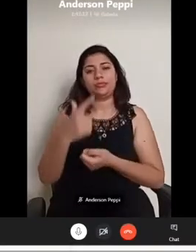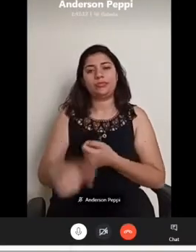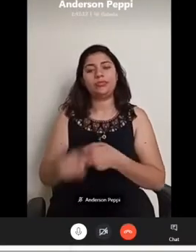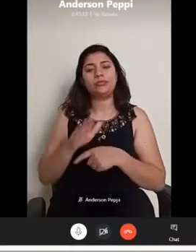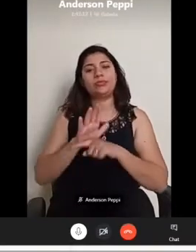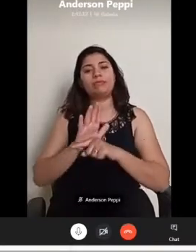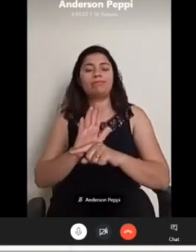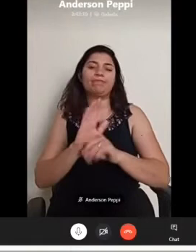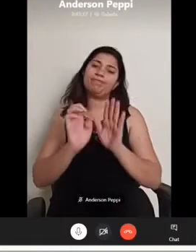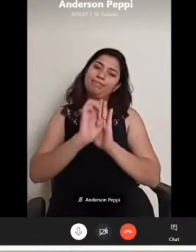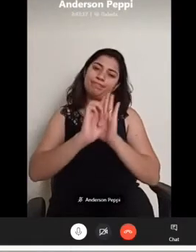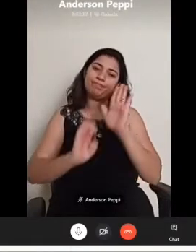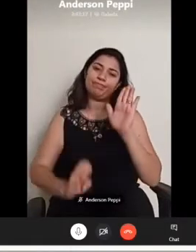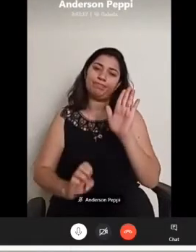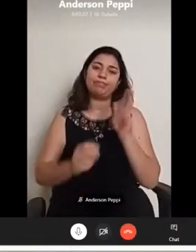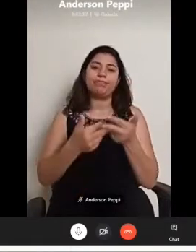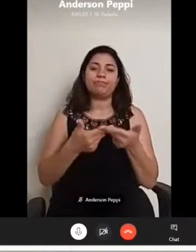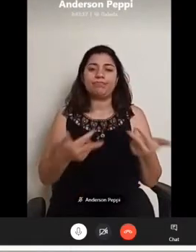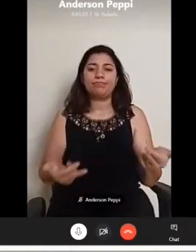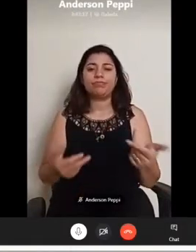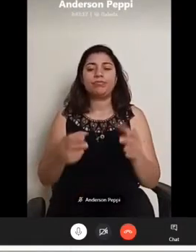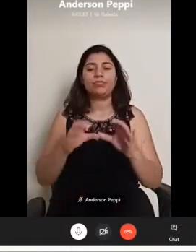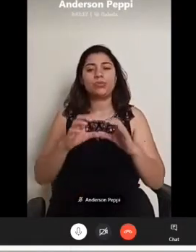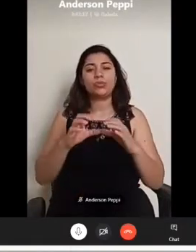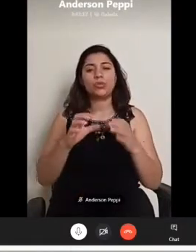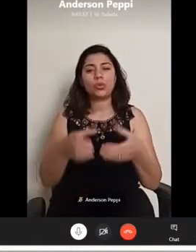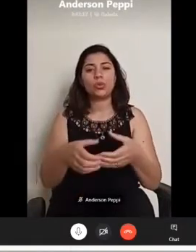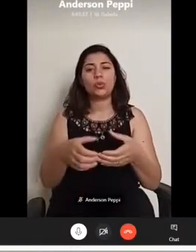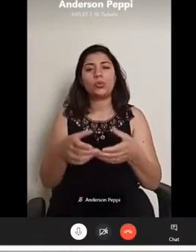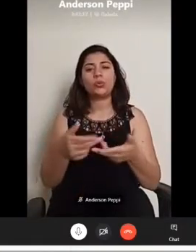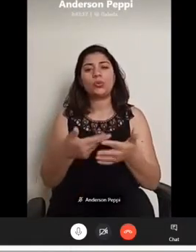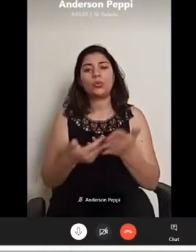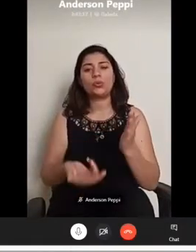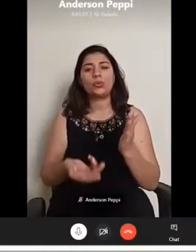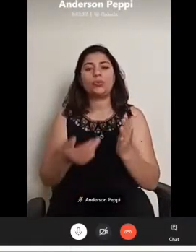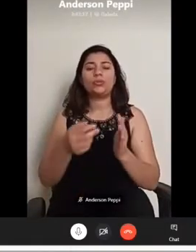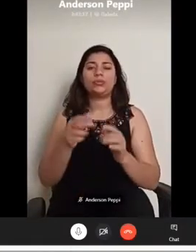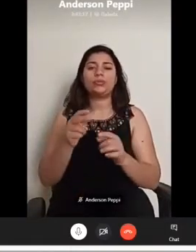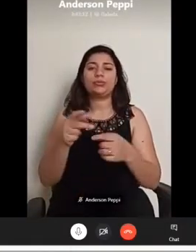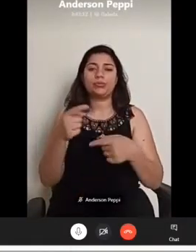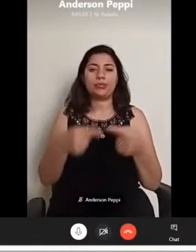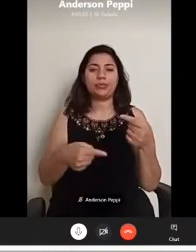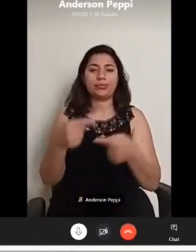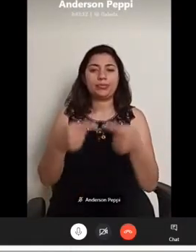Decoro Parlamentar e Disciplina. André Rogério Barbosa,